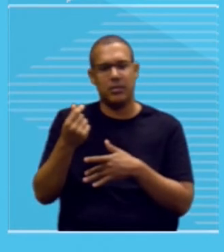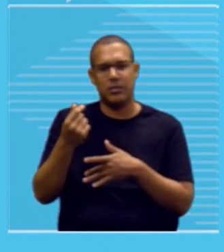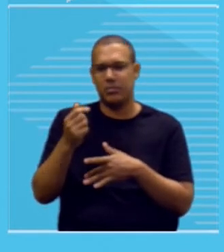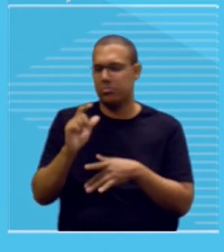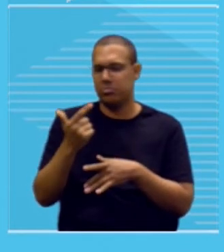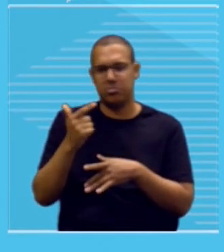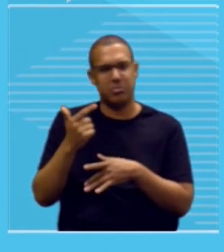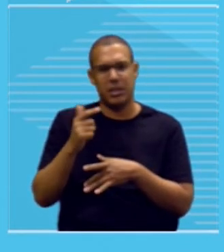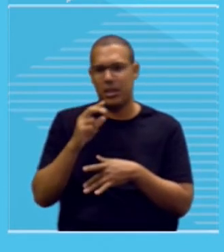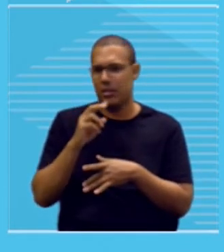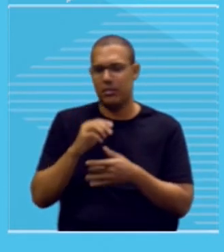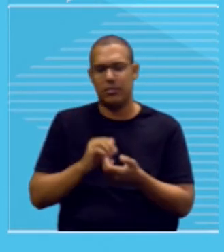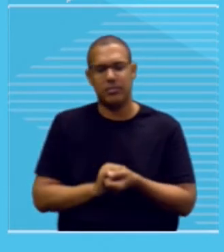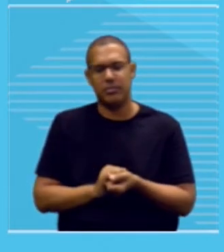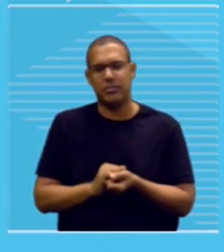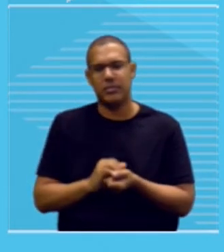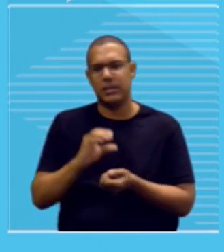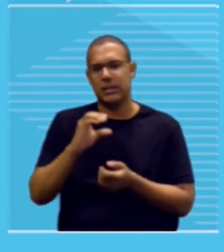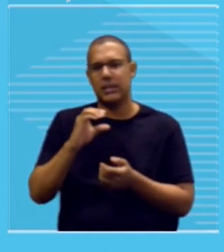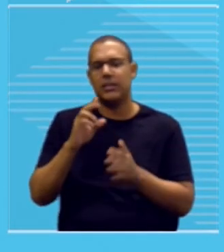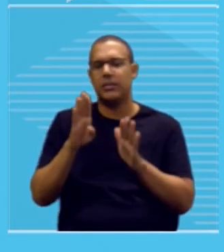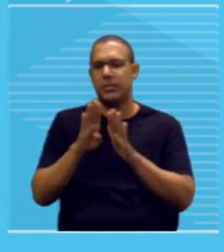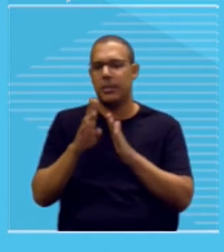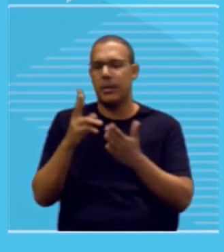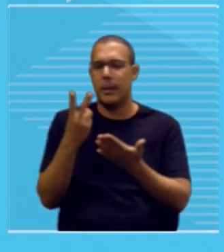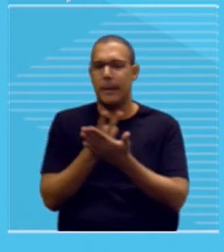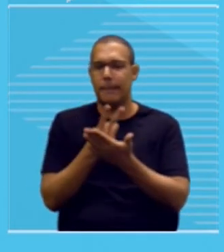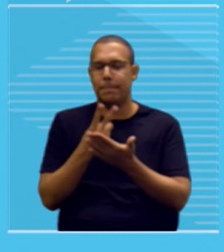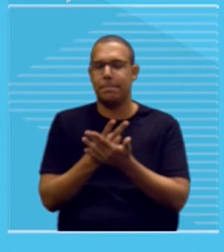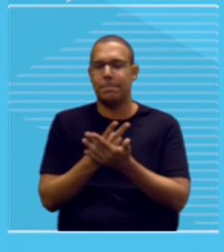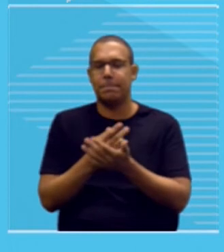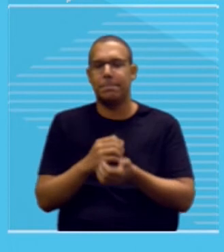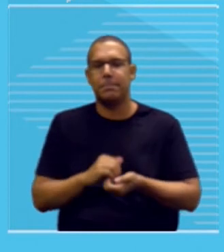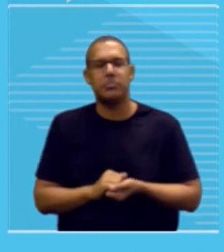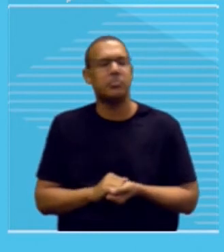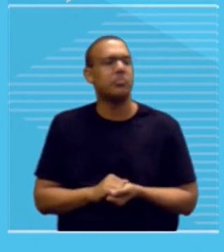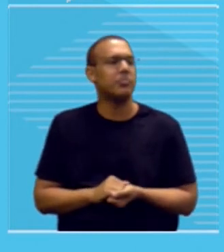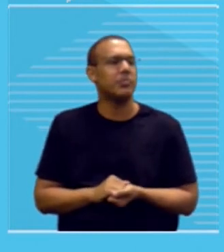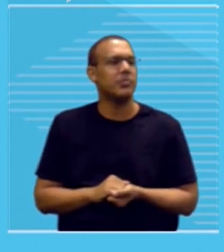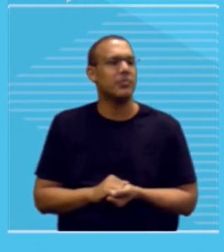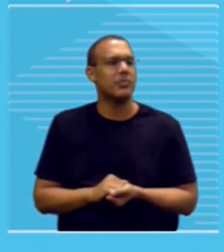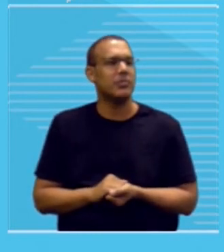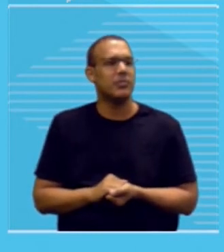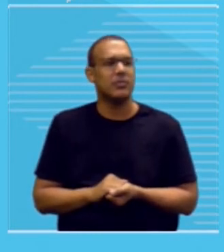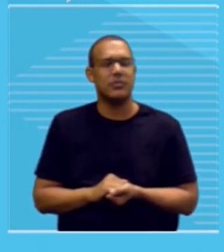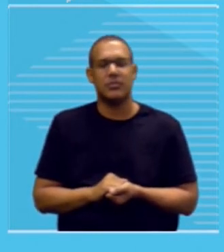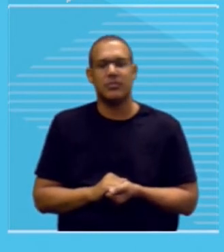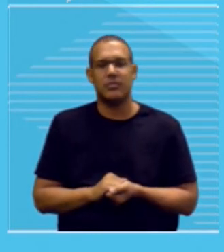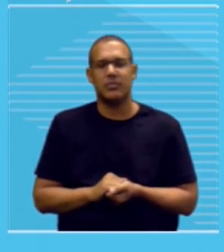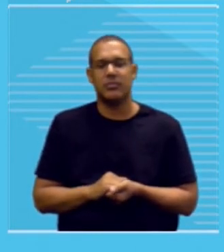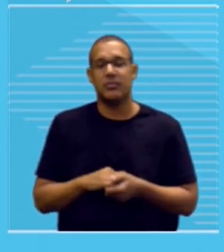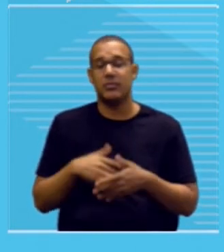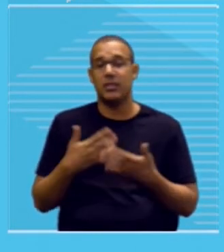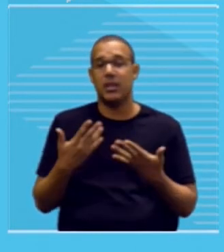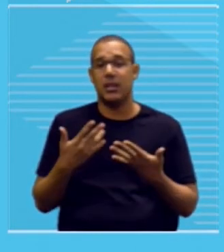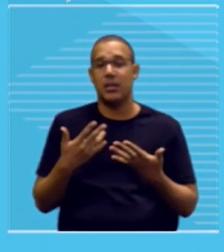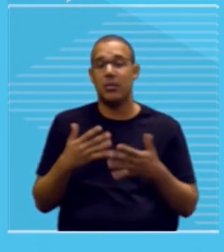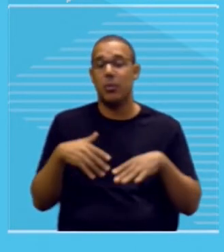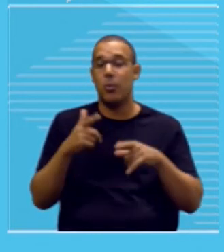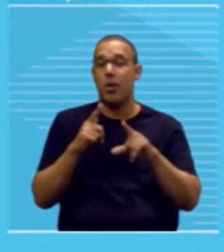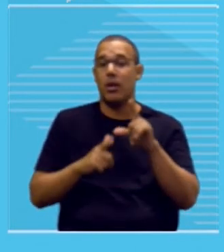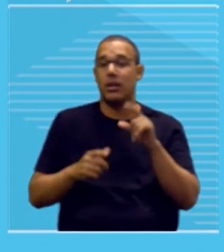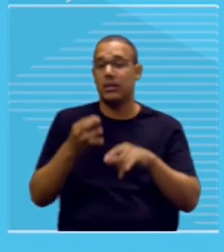mencionados letra c não é Nossa resposta e professor então letra a letra B que vocês marcam agora então gente